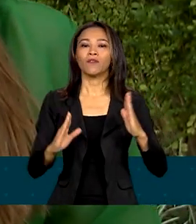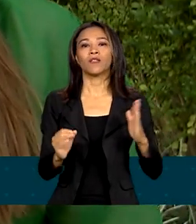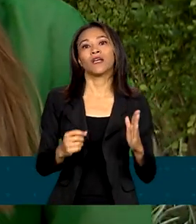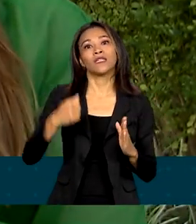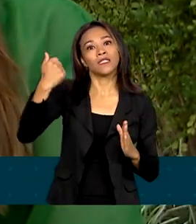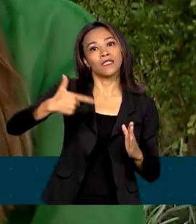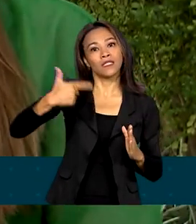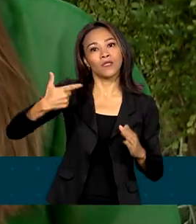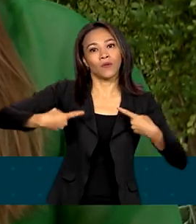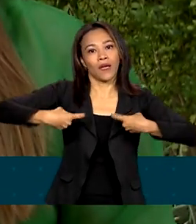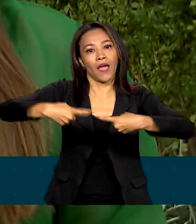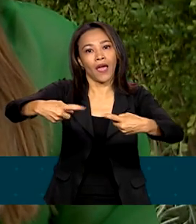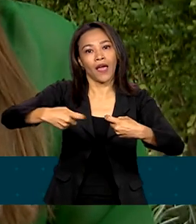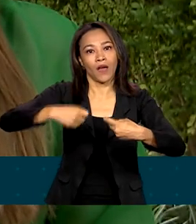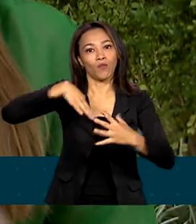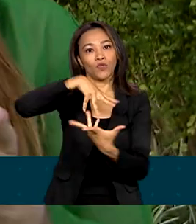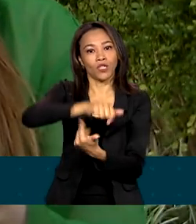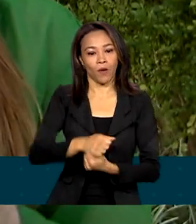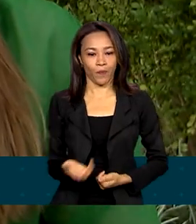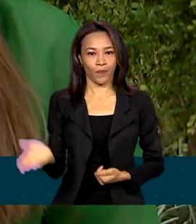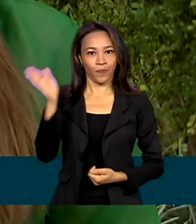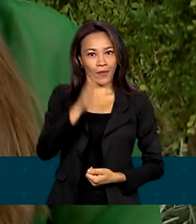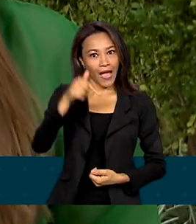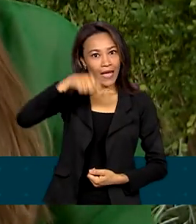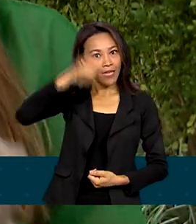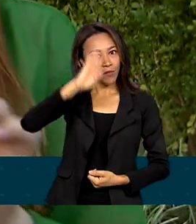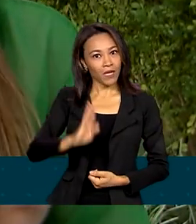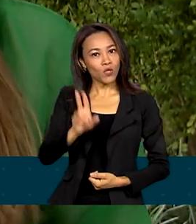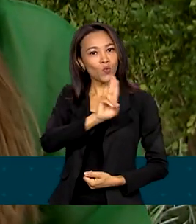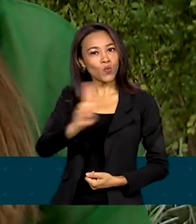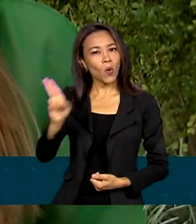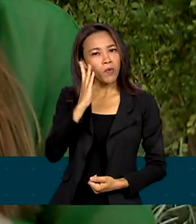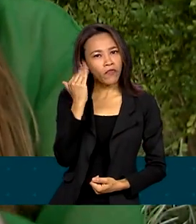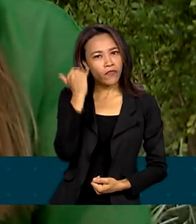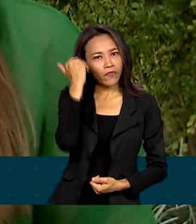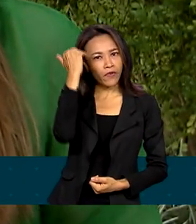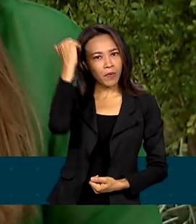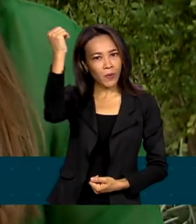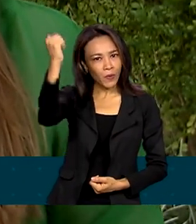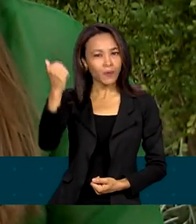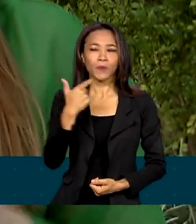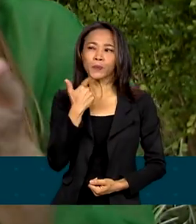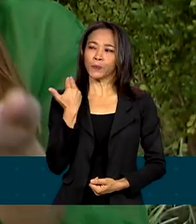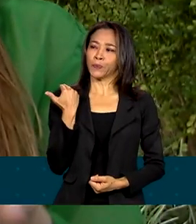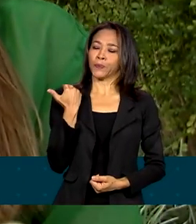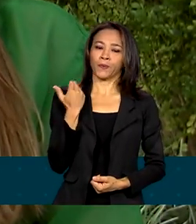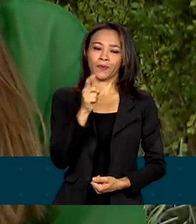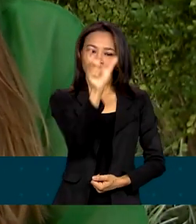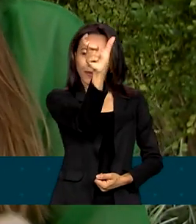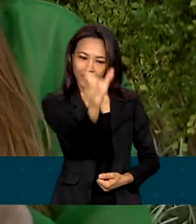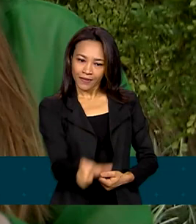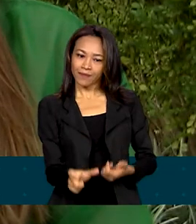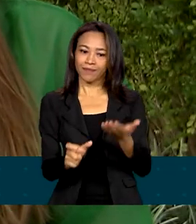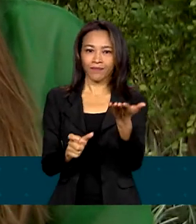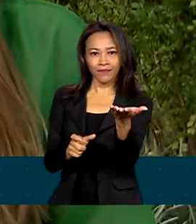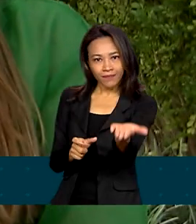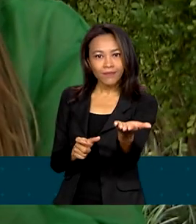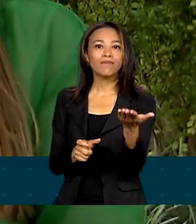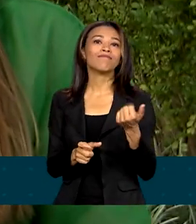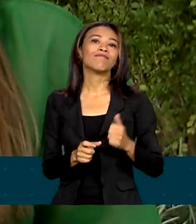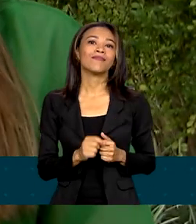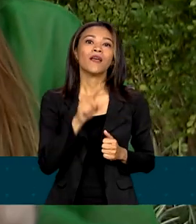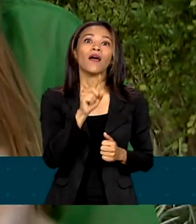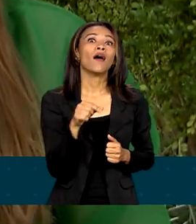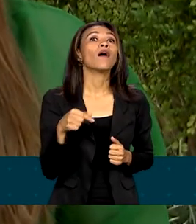Mundial. Aqui no Brasil, um nome ganhou fama internacional recentemente, Jaqueline Góes de Jesus.